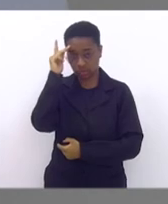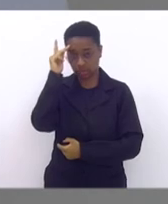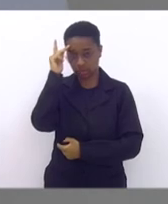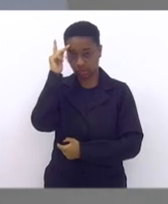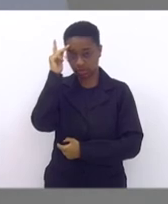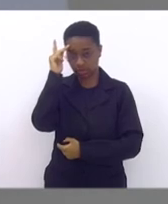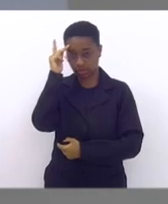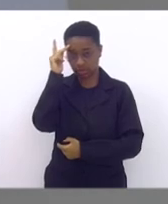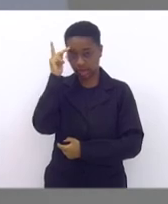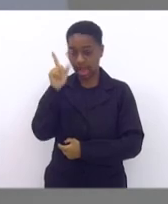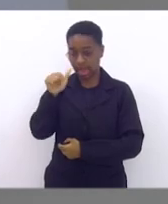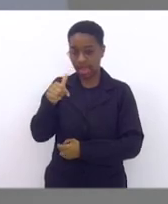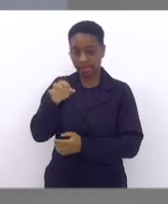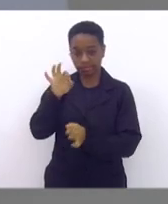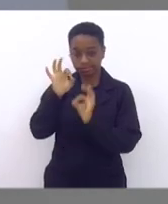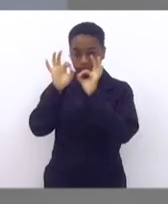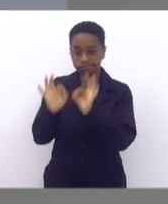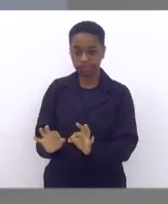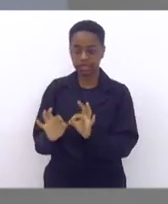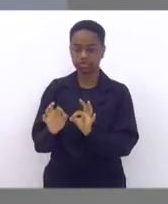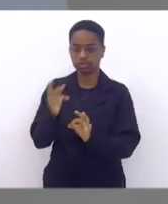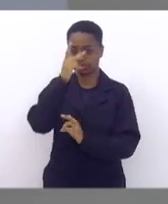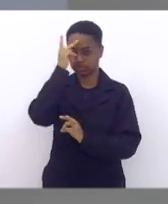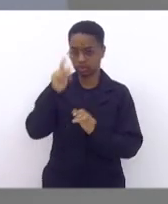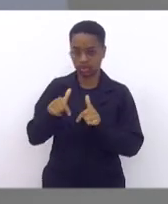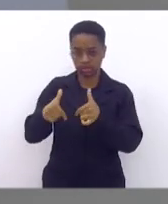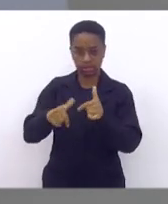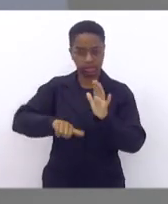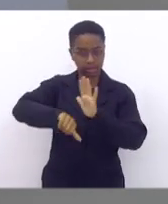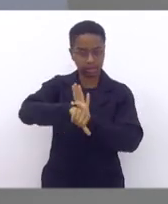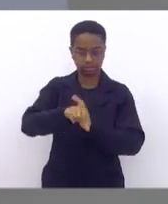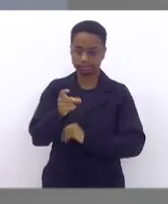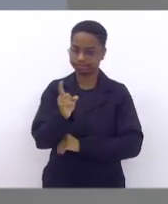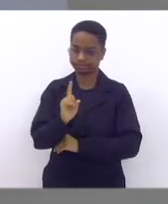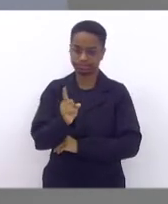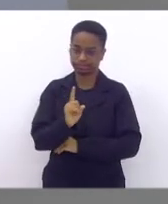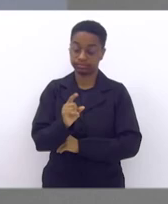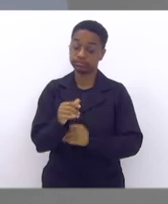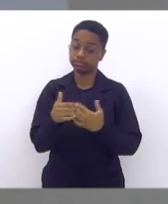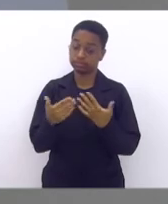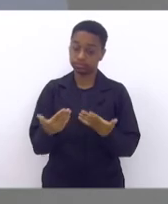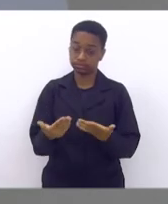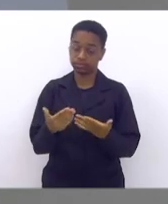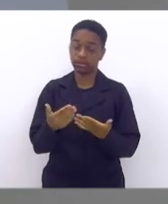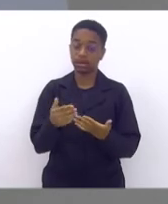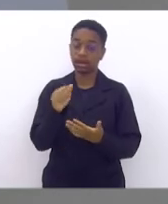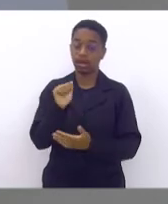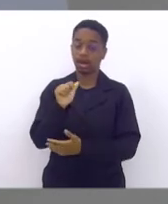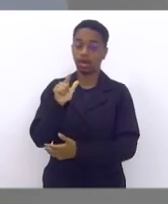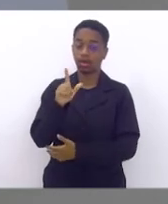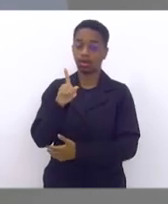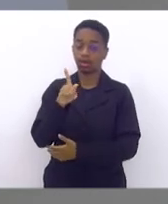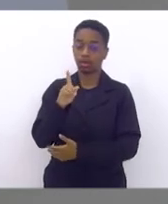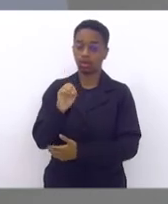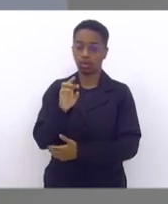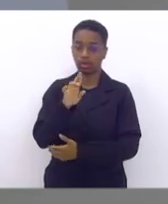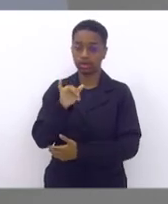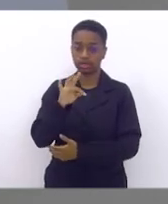é o criminoso que foi descrito pela vítima. Então, os algoritmos dos softwares,